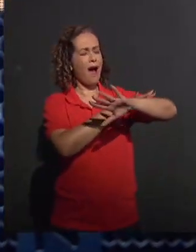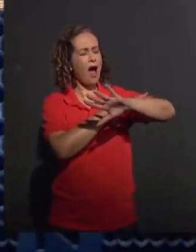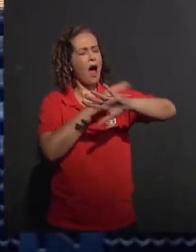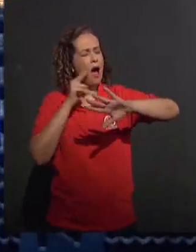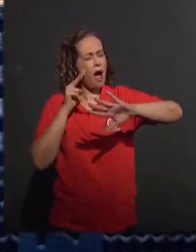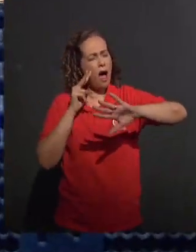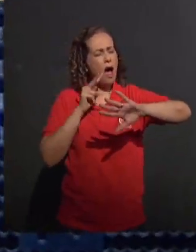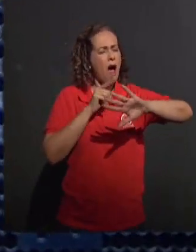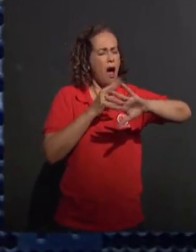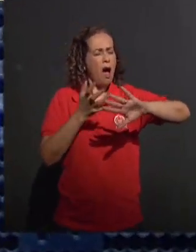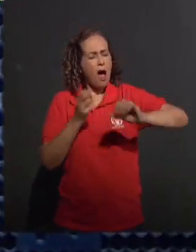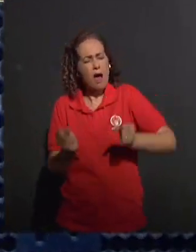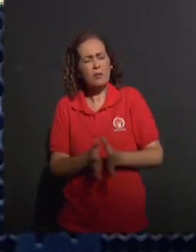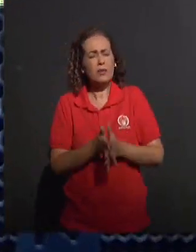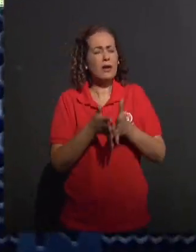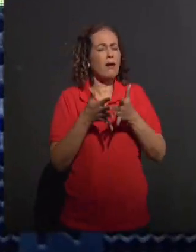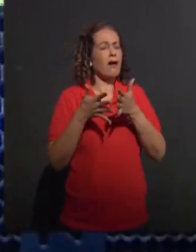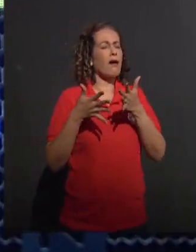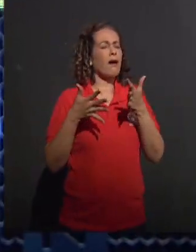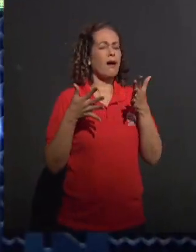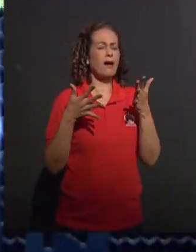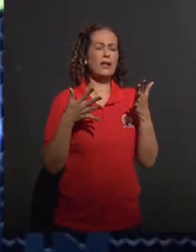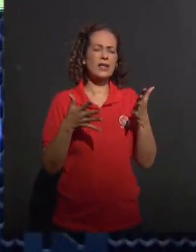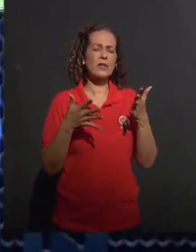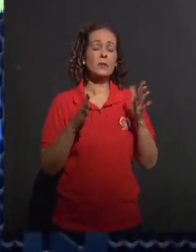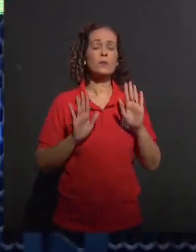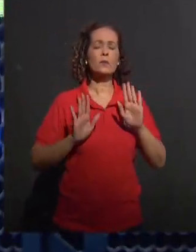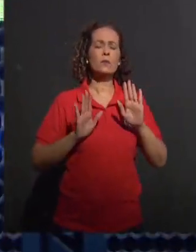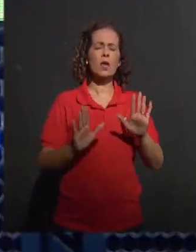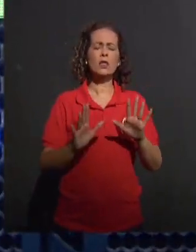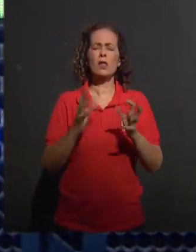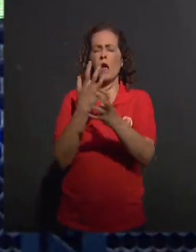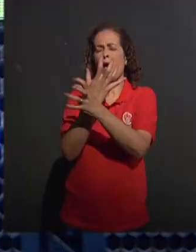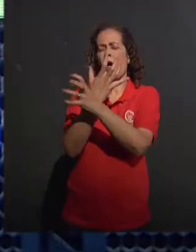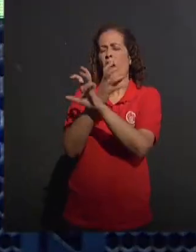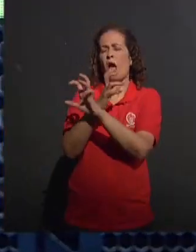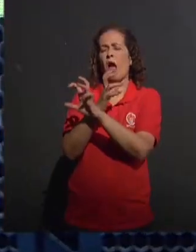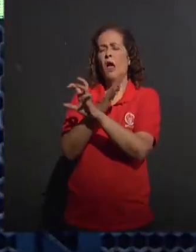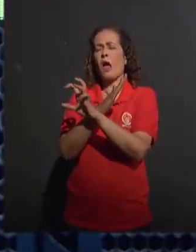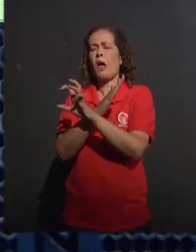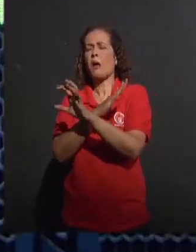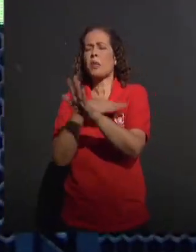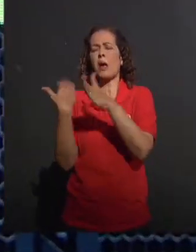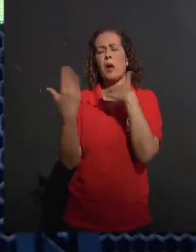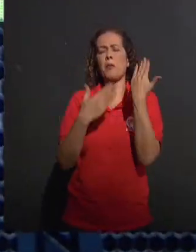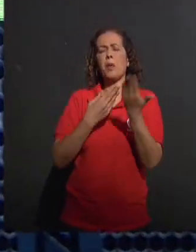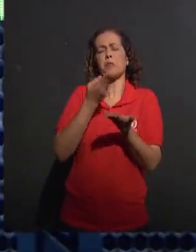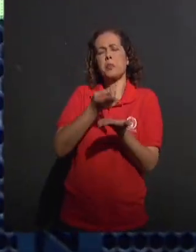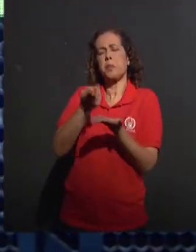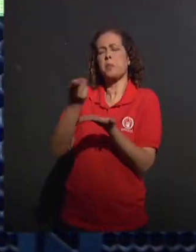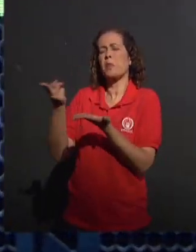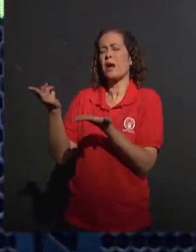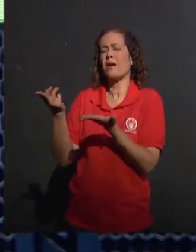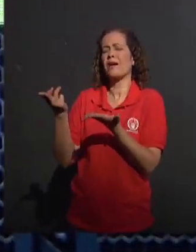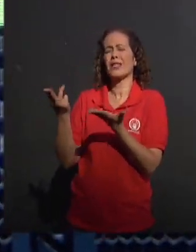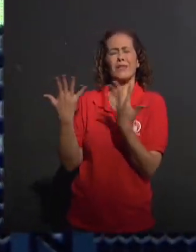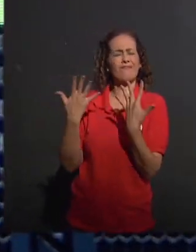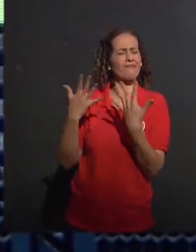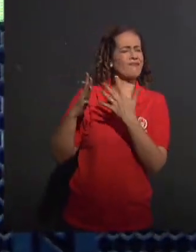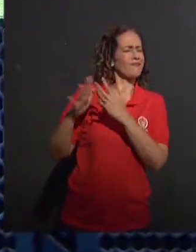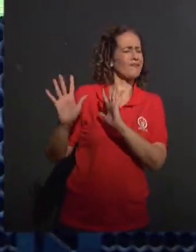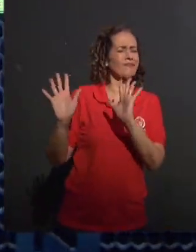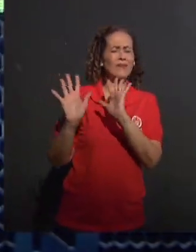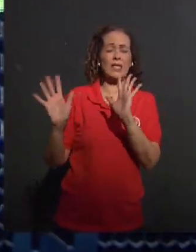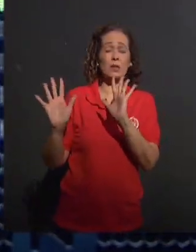ver, Senhor, um exército de cadáveres. Uma palavra do Senhor